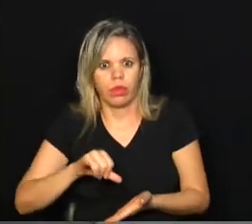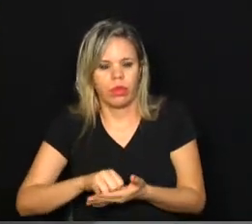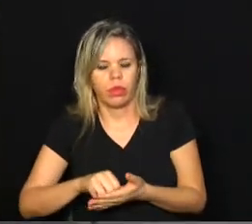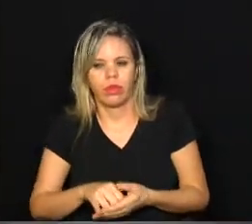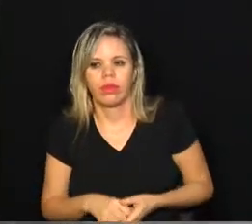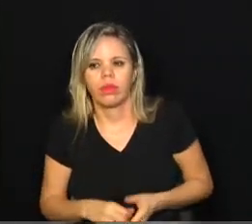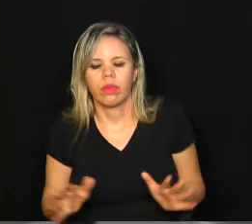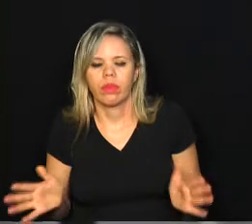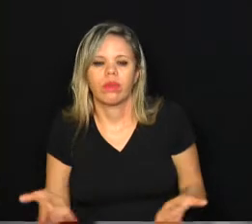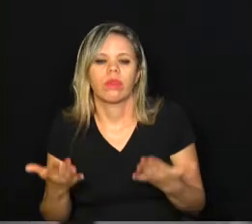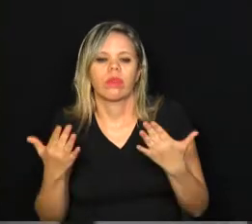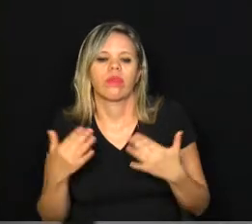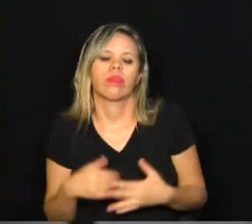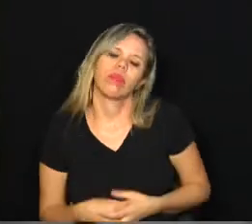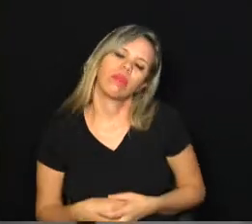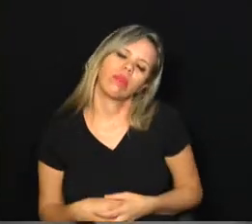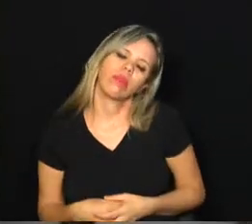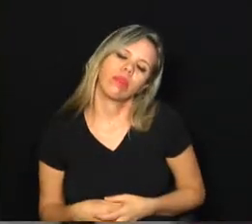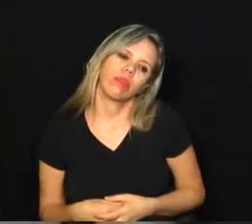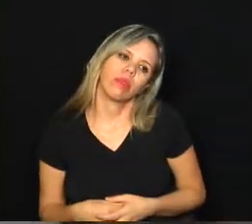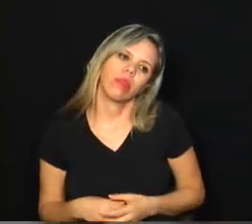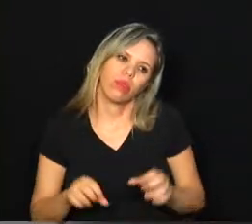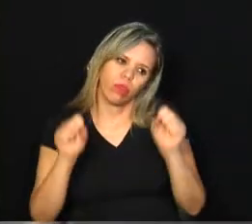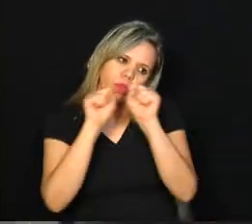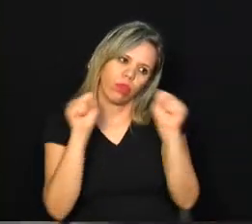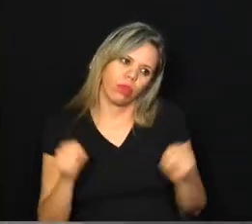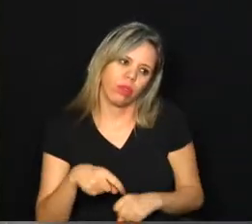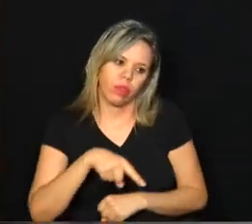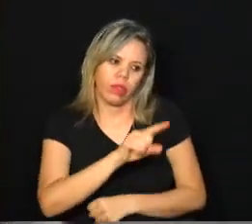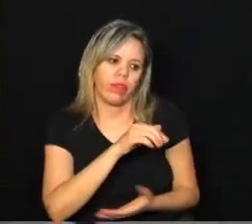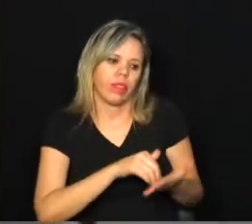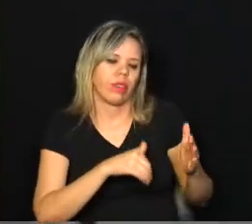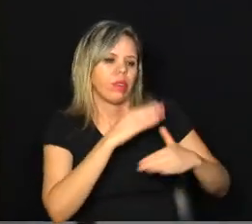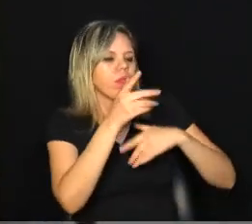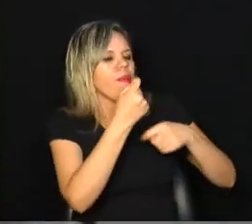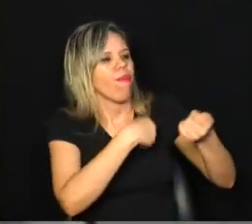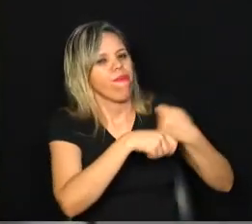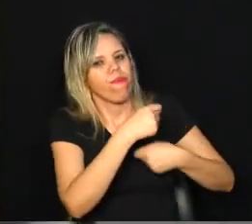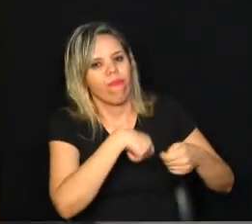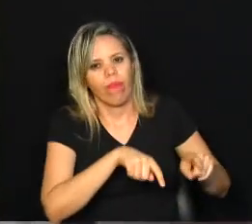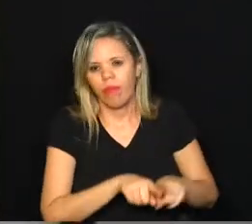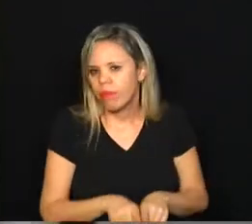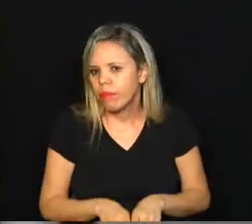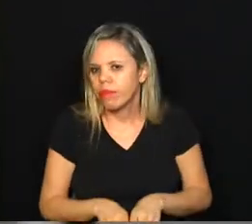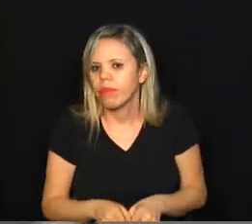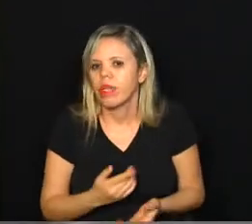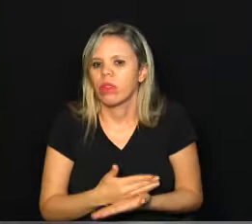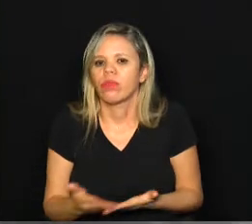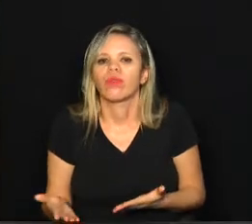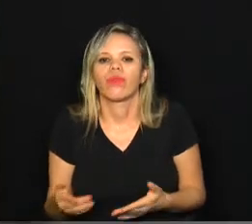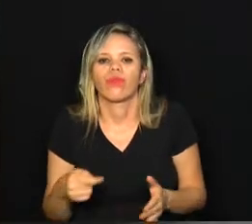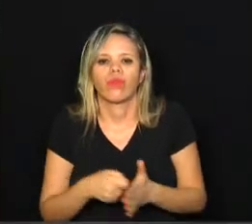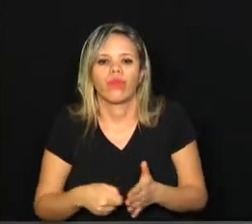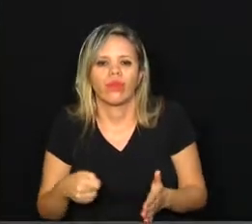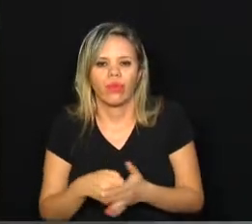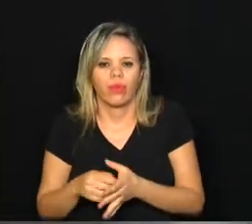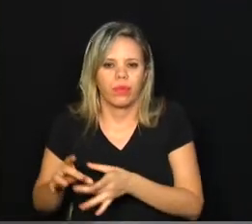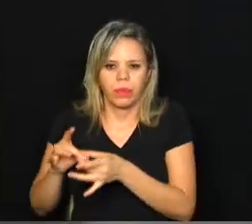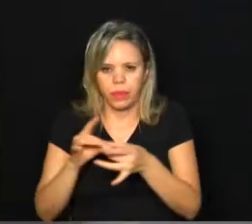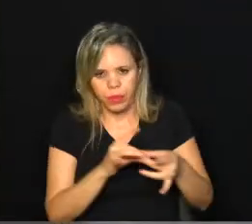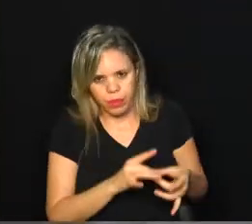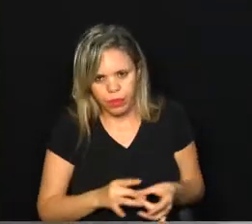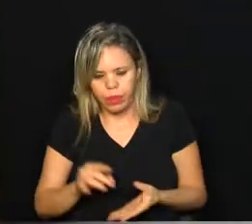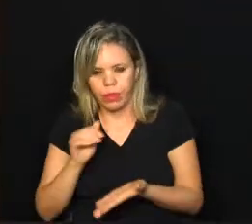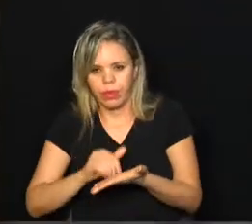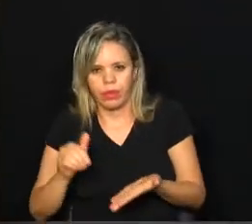e promotor desse ecossistema, se você vai na Secretaria de Desenvolvimento Econômico e você começa a buscar, com parcerias com as outras